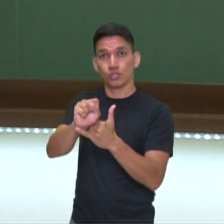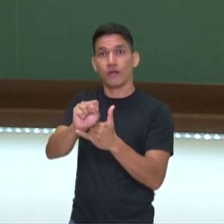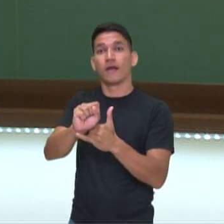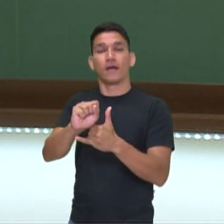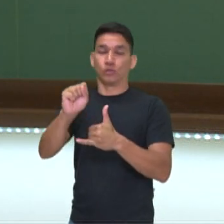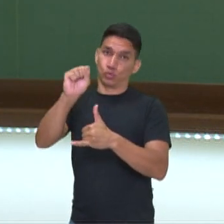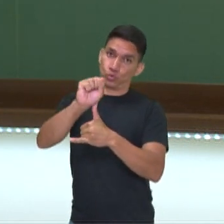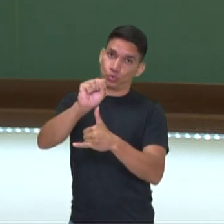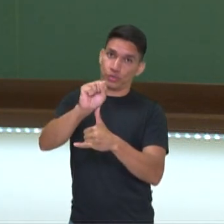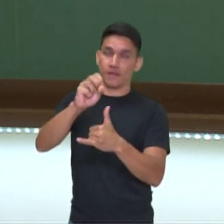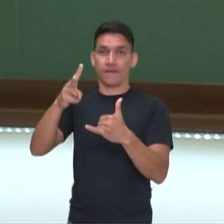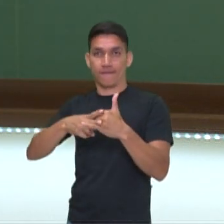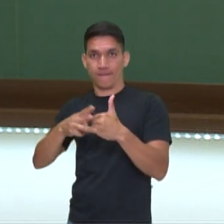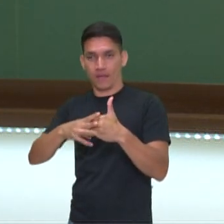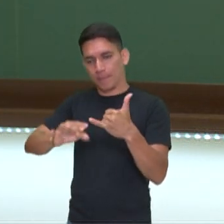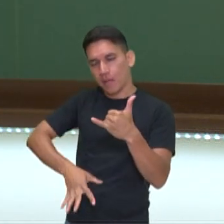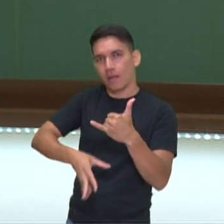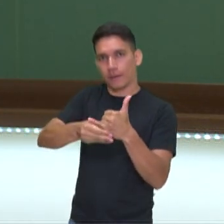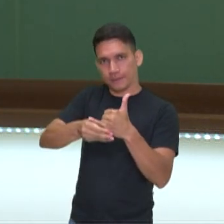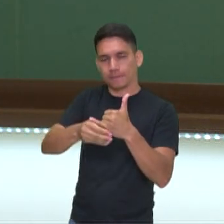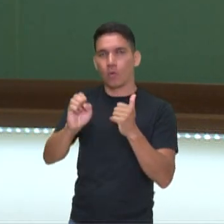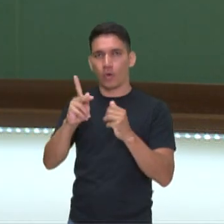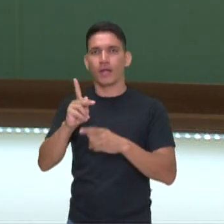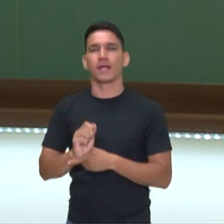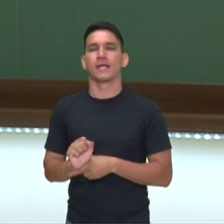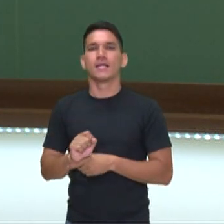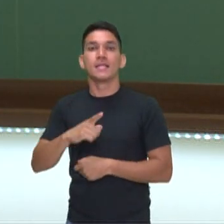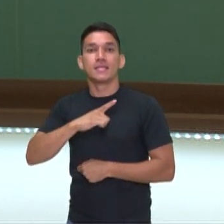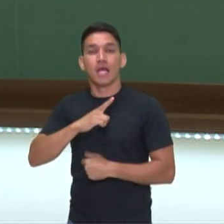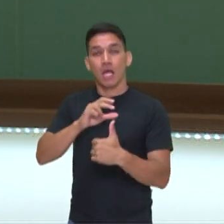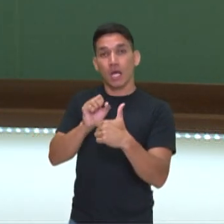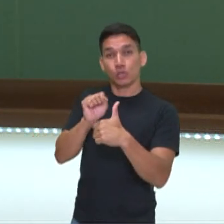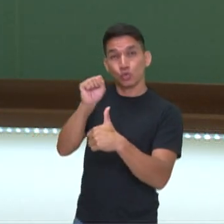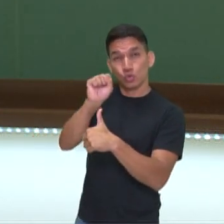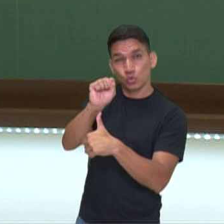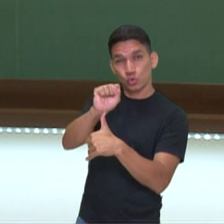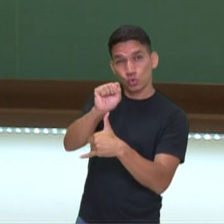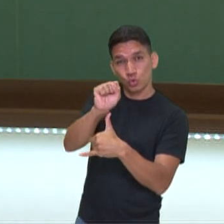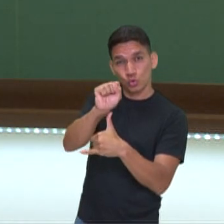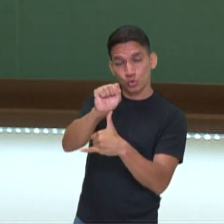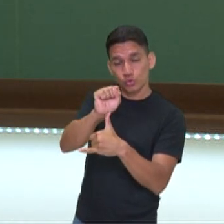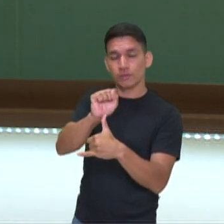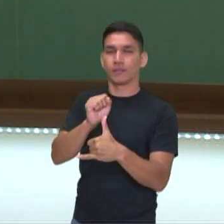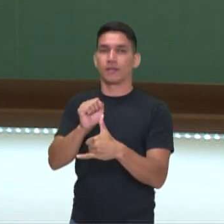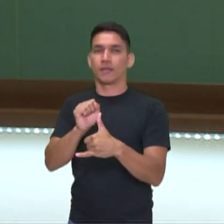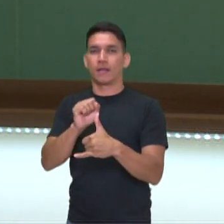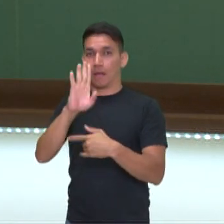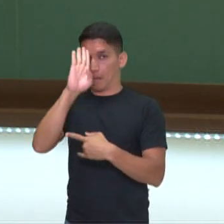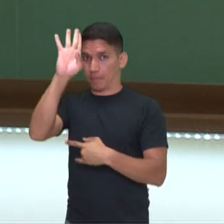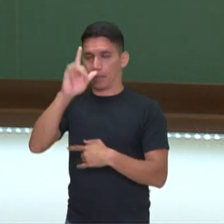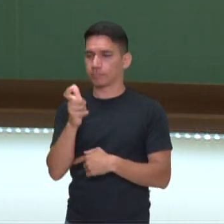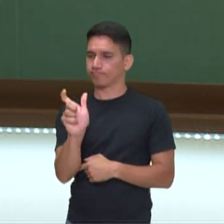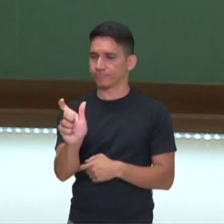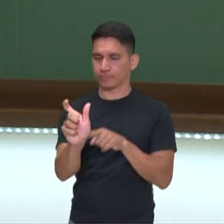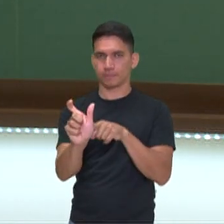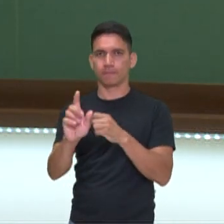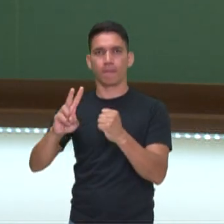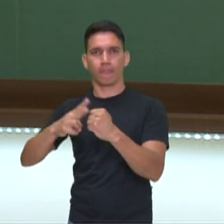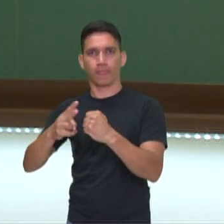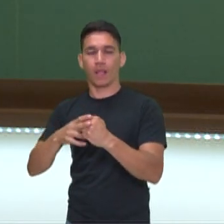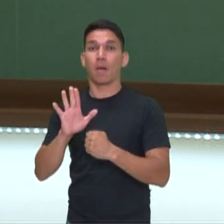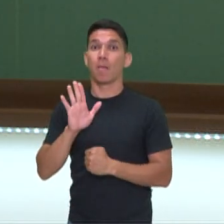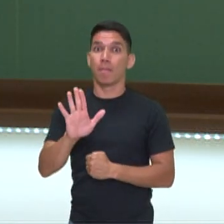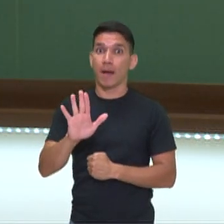antes do verbo principal. Sujeito, negativa, verbo principal e complemento. Mas, no caso